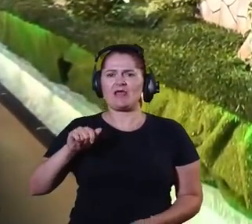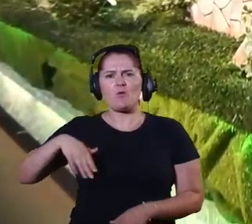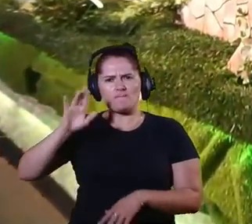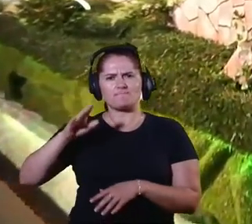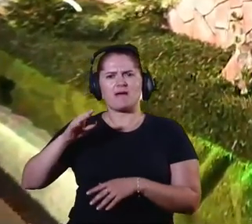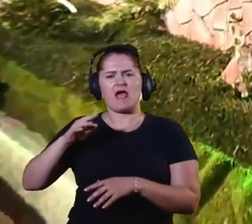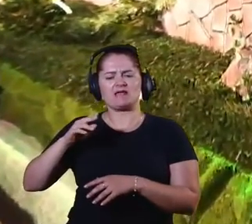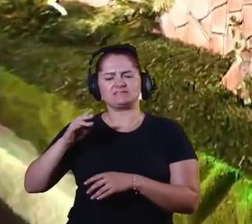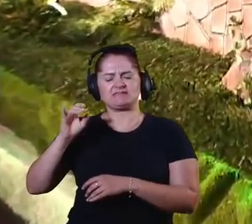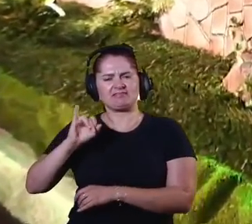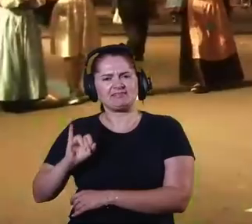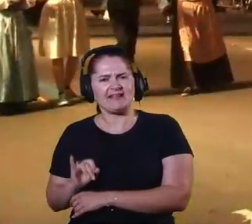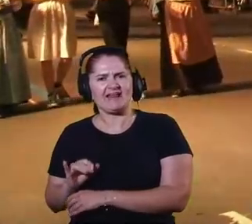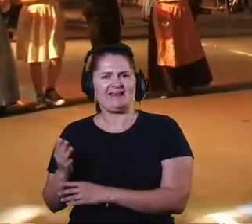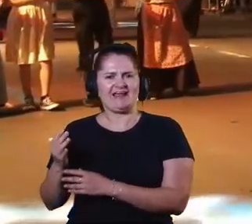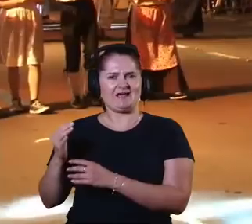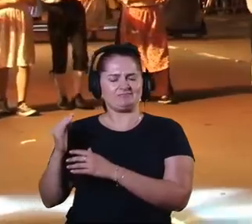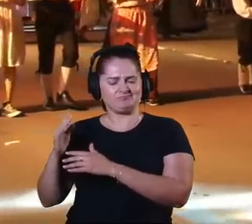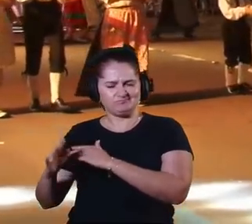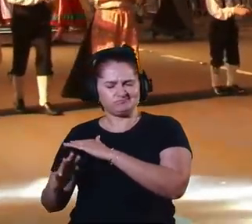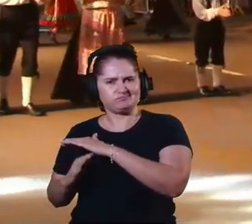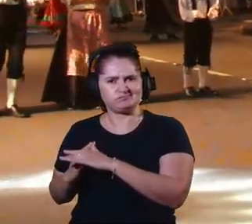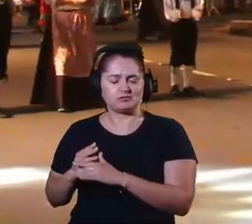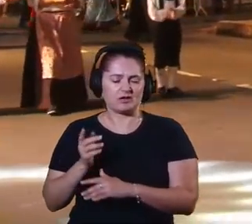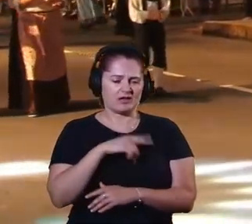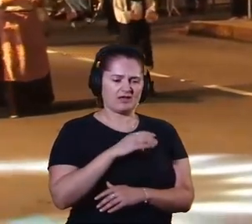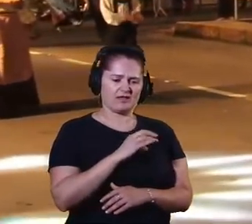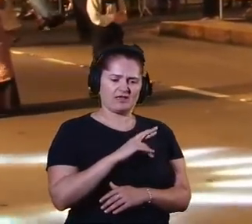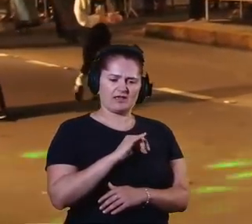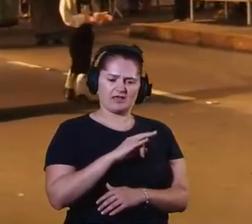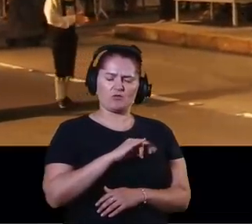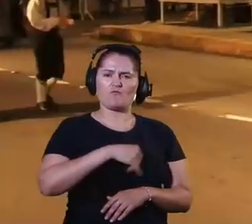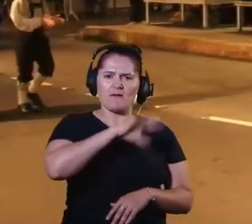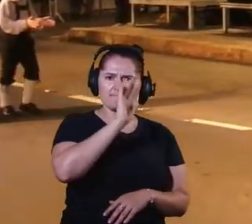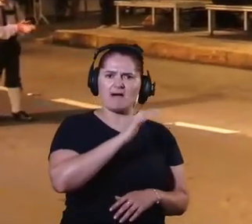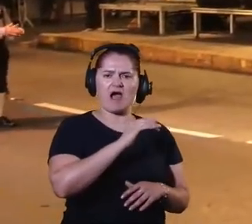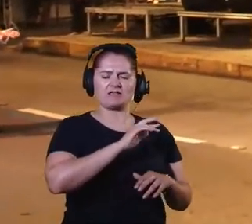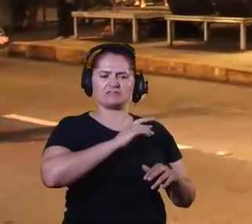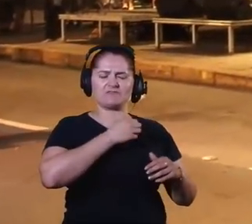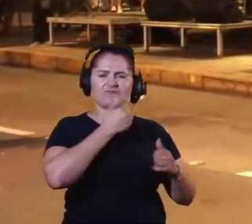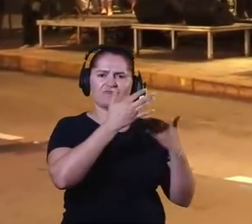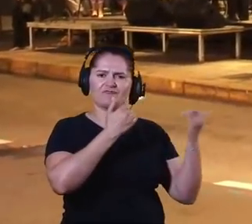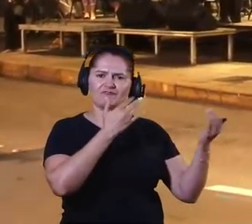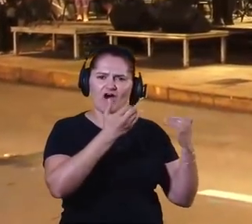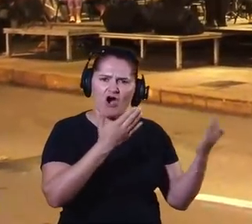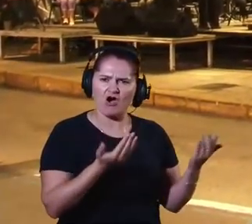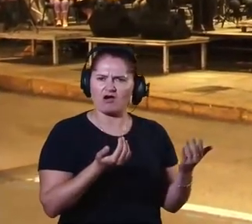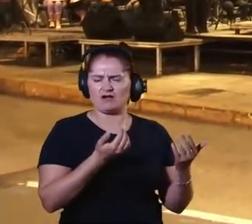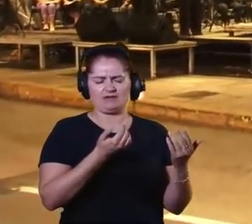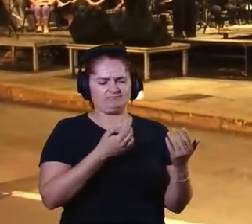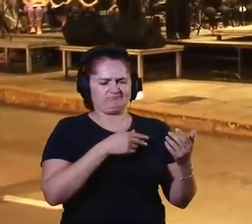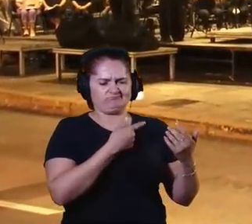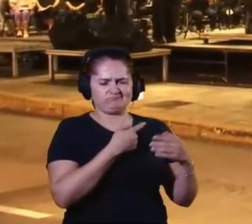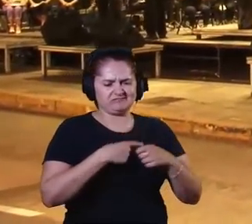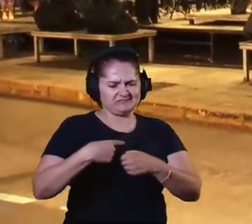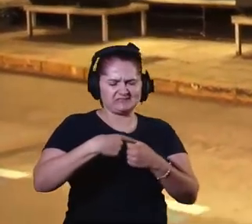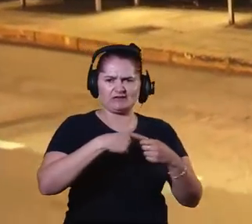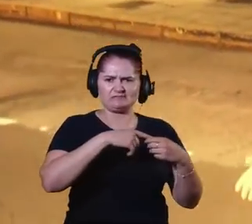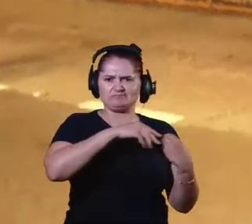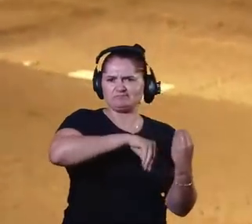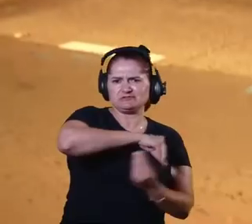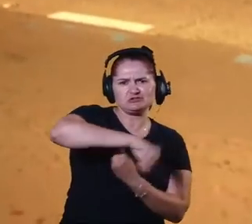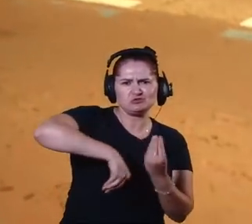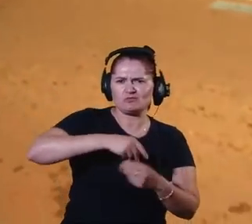italianos, descendentes. Lá já é uma mistura, né? Como é que é sentir essa disseminação e, ao mesmo tempo, a